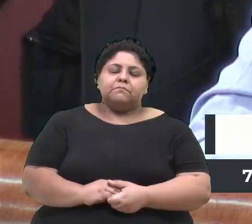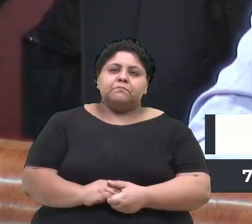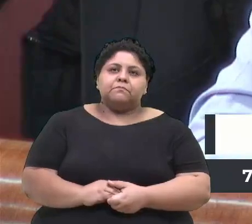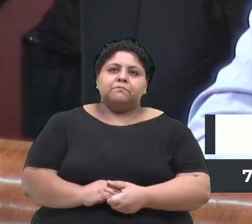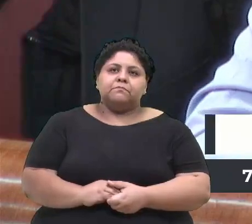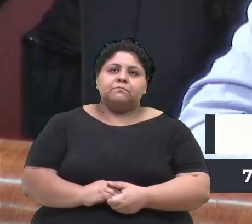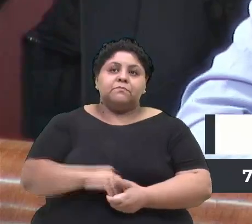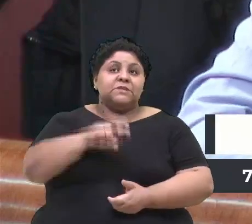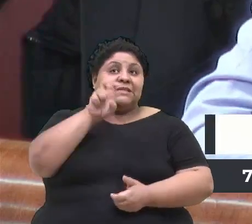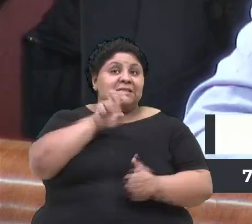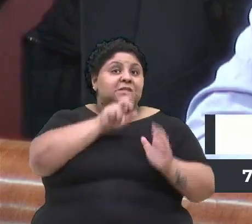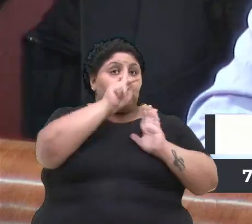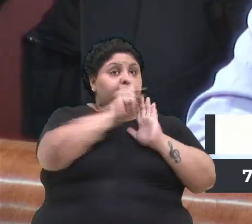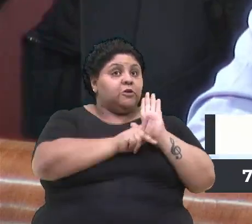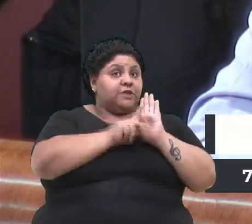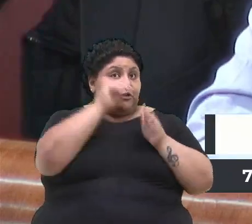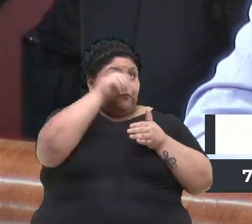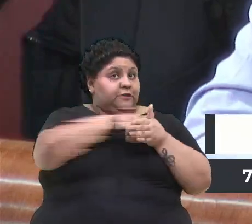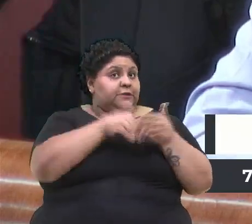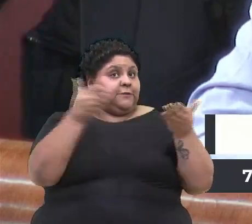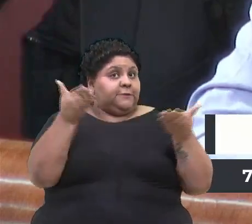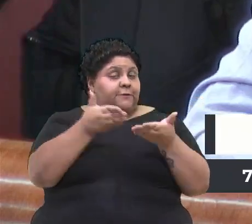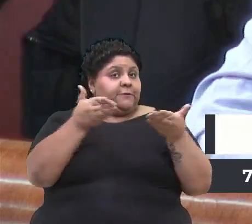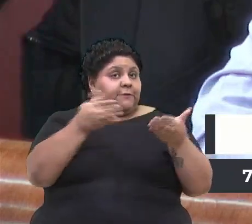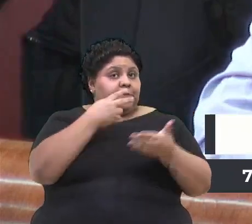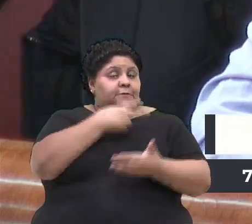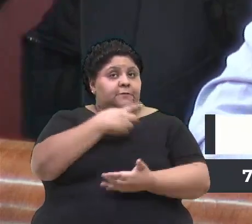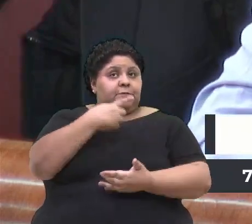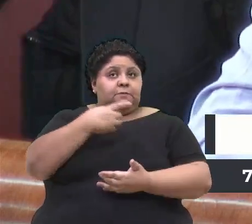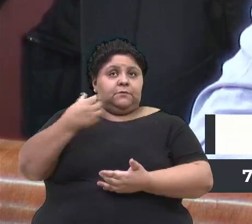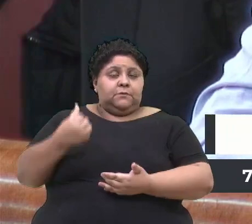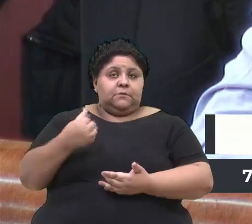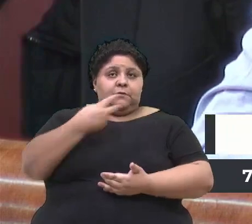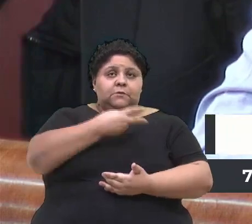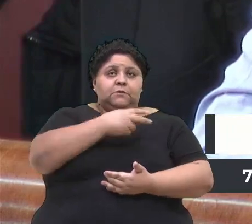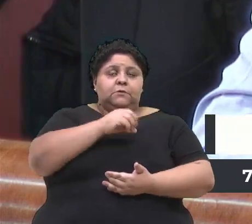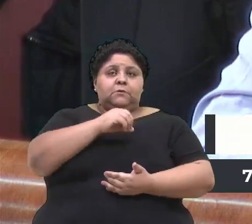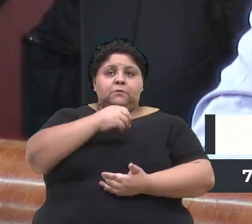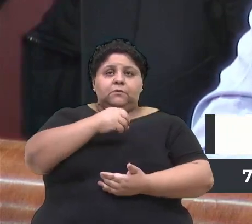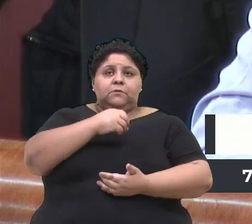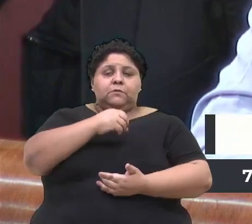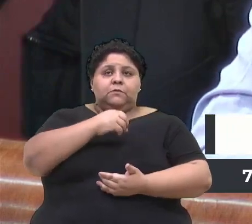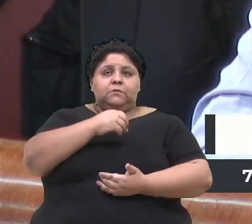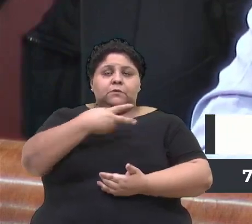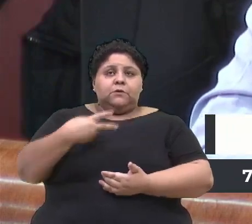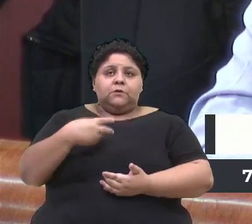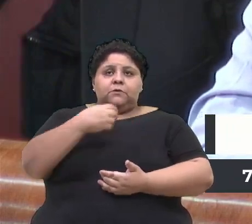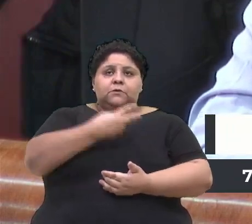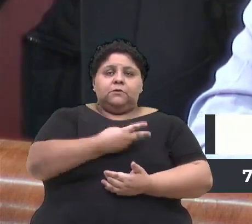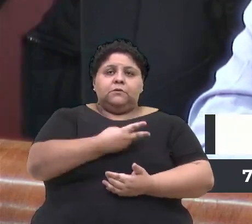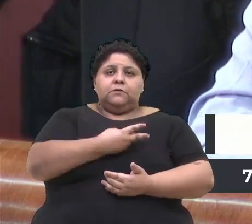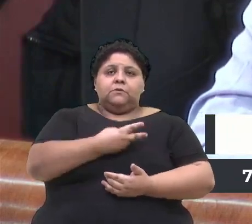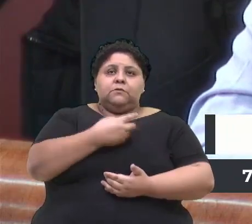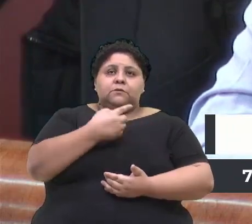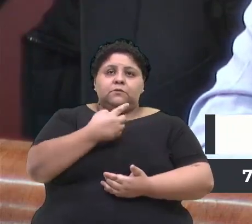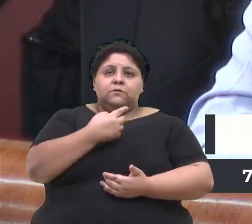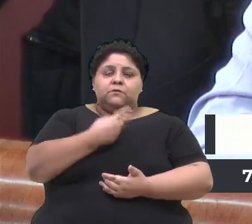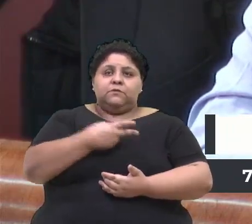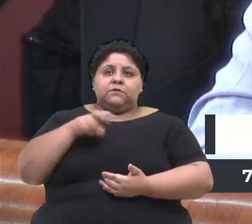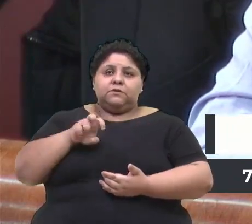5 projetos, 216, 220, 221, 225 e